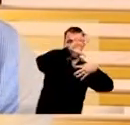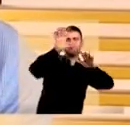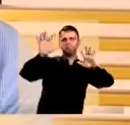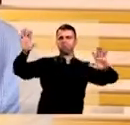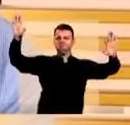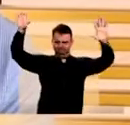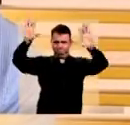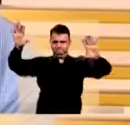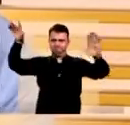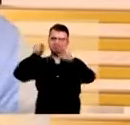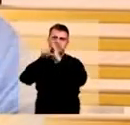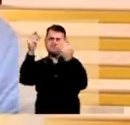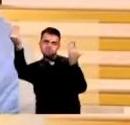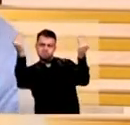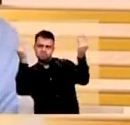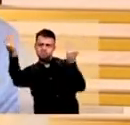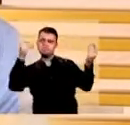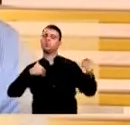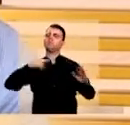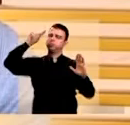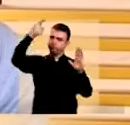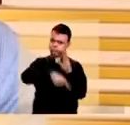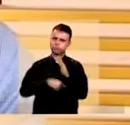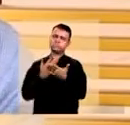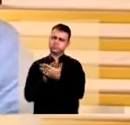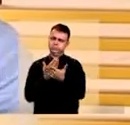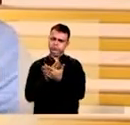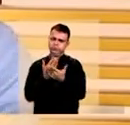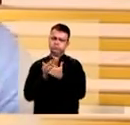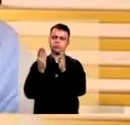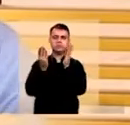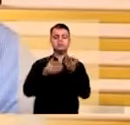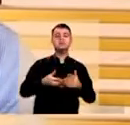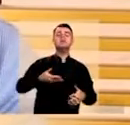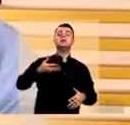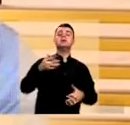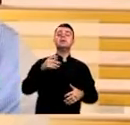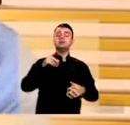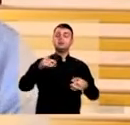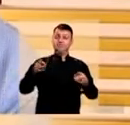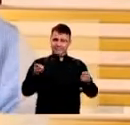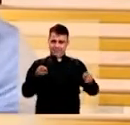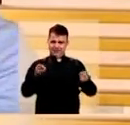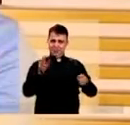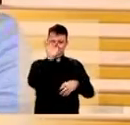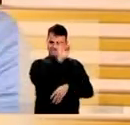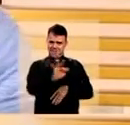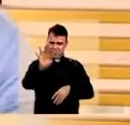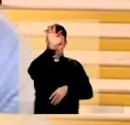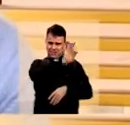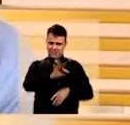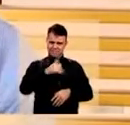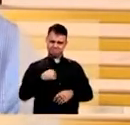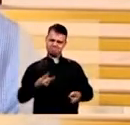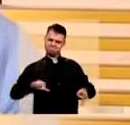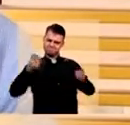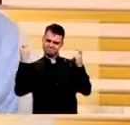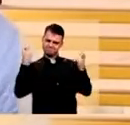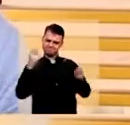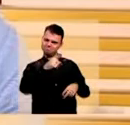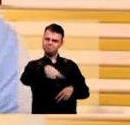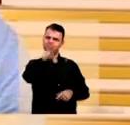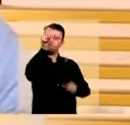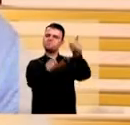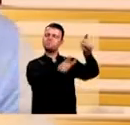de leitura. E eu sinto essa dificuldade de leitura já na graduação dos nossos alunos aqui da universidade. Entendi. Porque